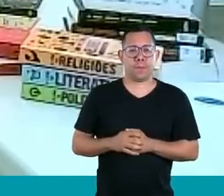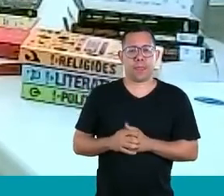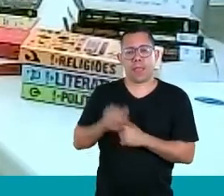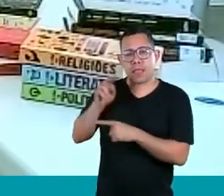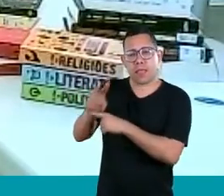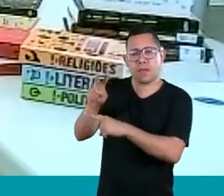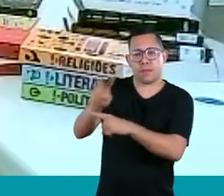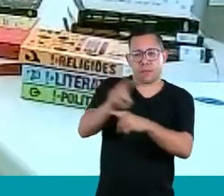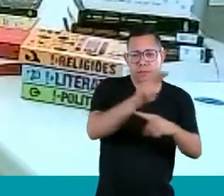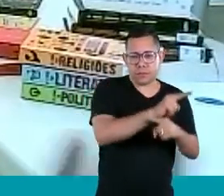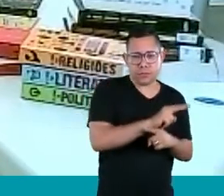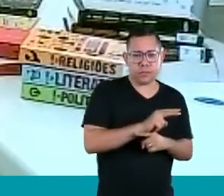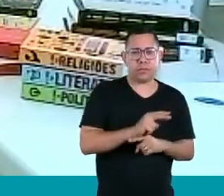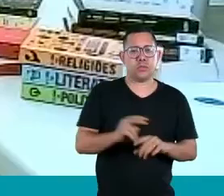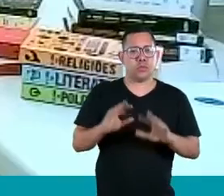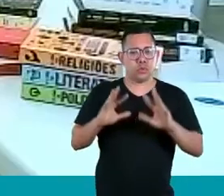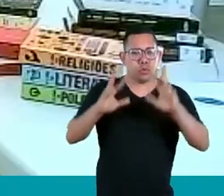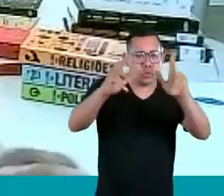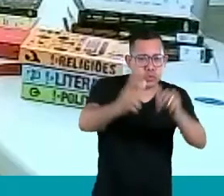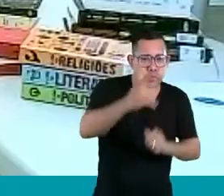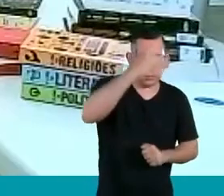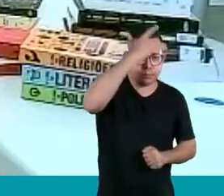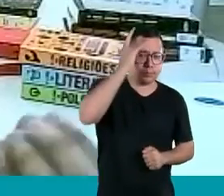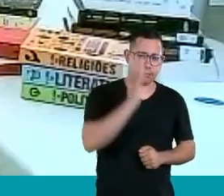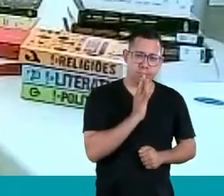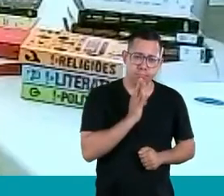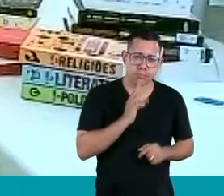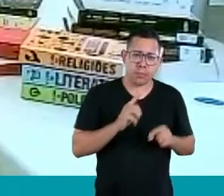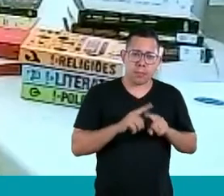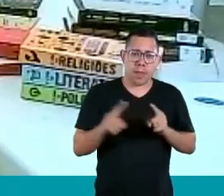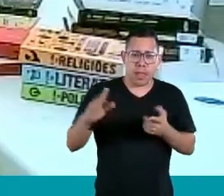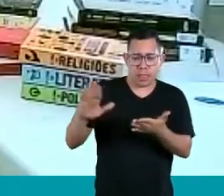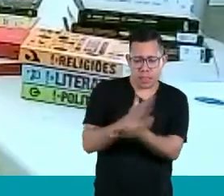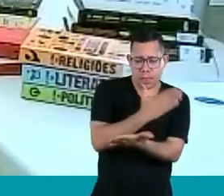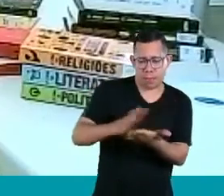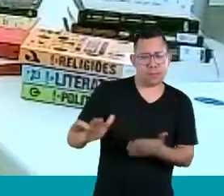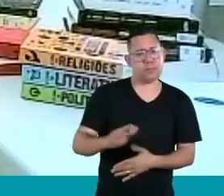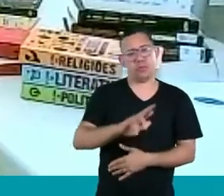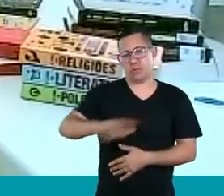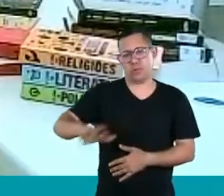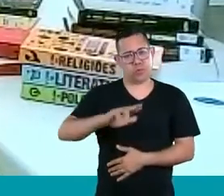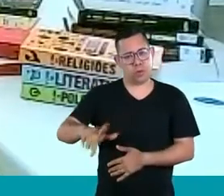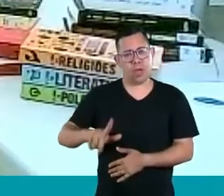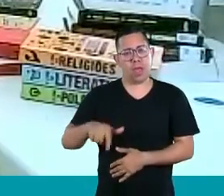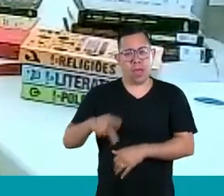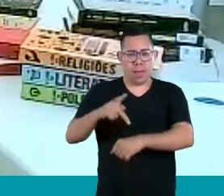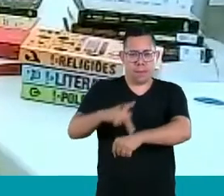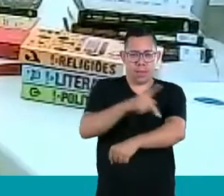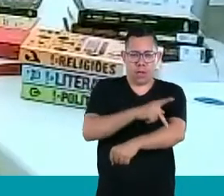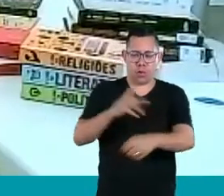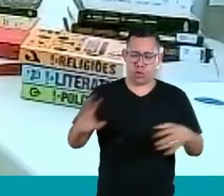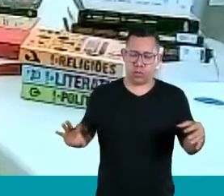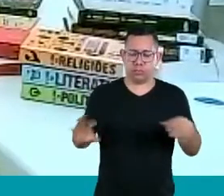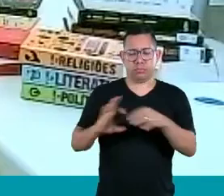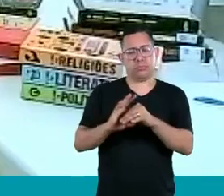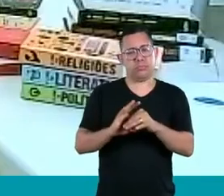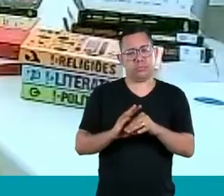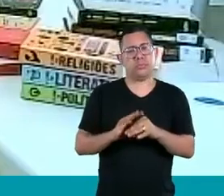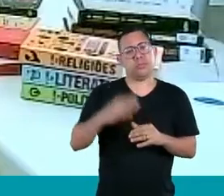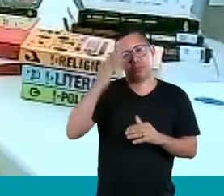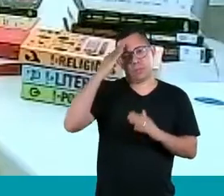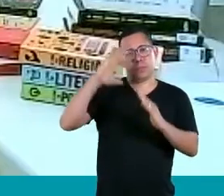exigiria o recurso não a ensinamentos separados, mas sim a uma pedagogia conjunta. E sabemos que a escola